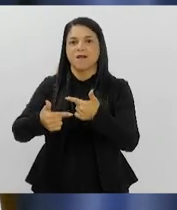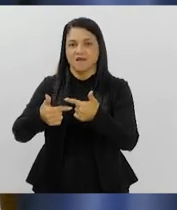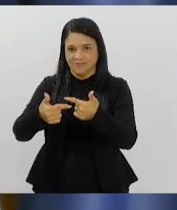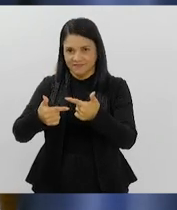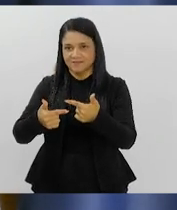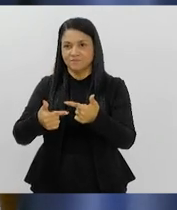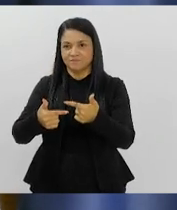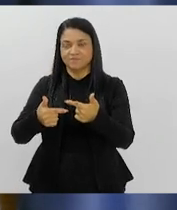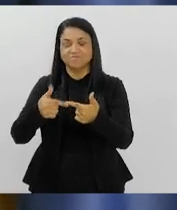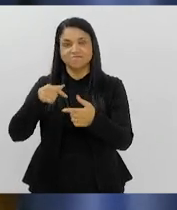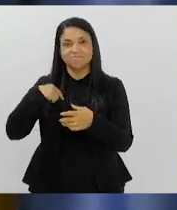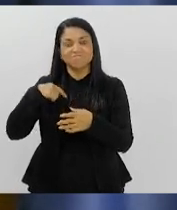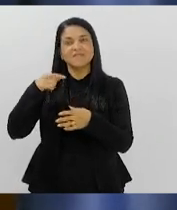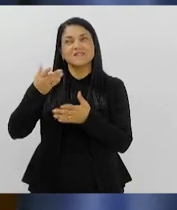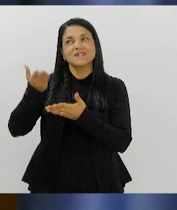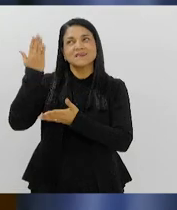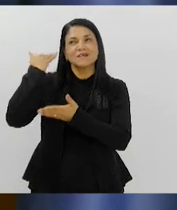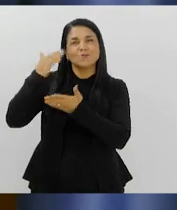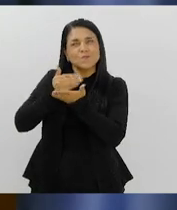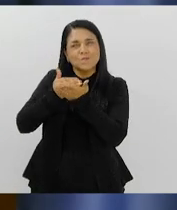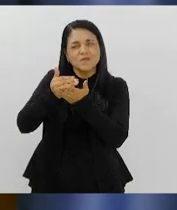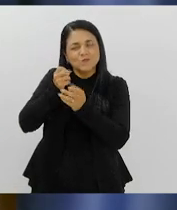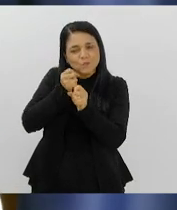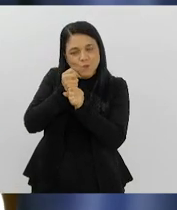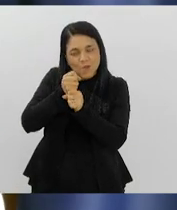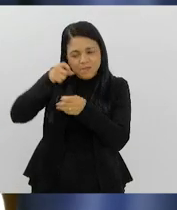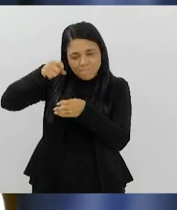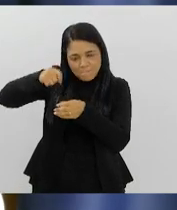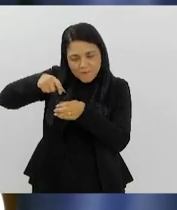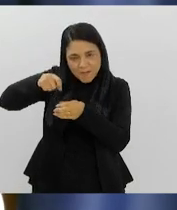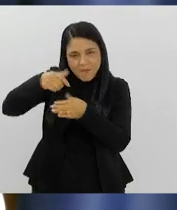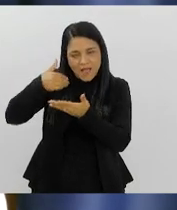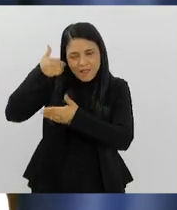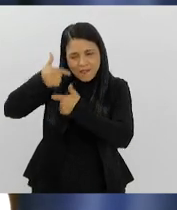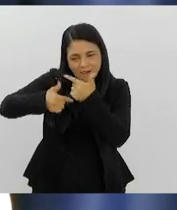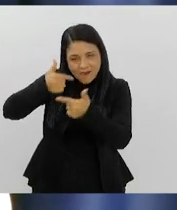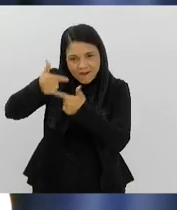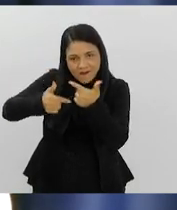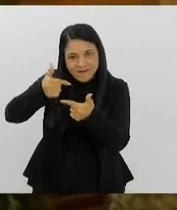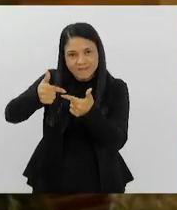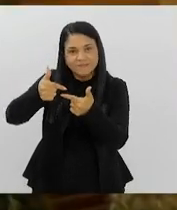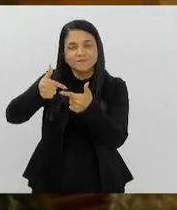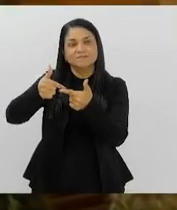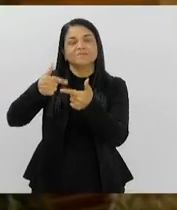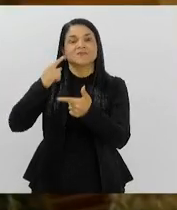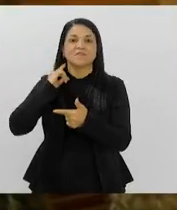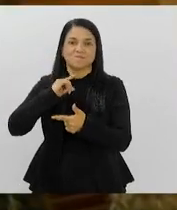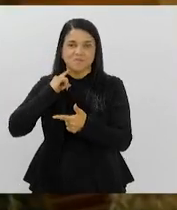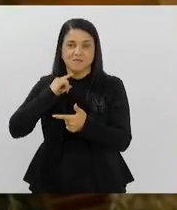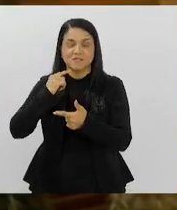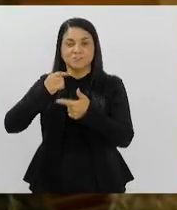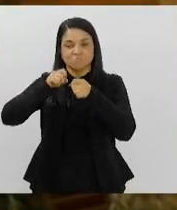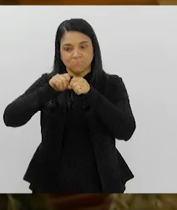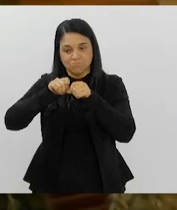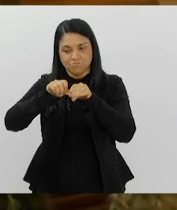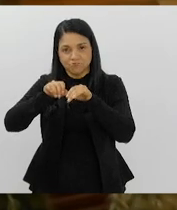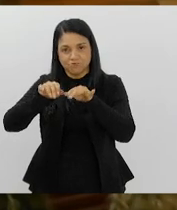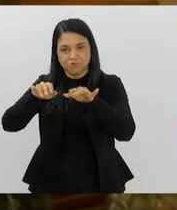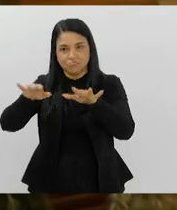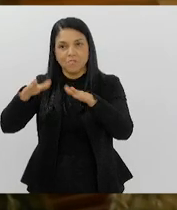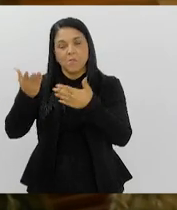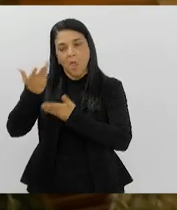aquela semente que a gente plantou lá no início do ano, lá em Minas Gerais, ela tem florescido e tem florescido muito bem, graças a essa